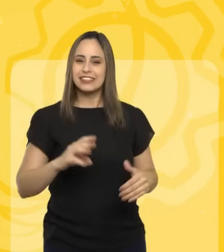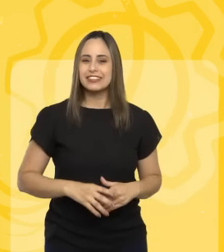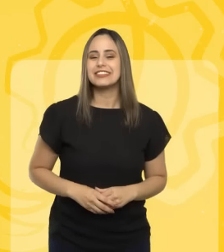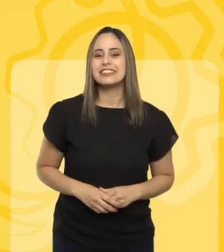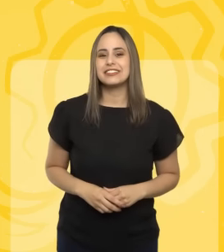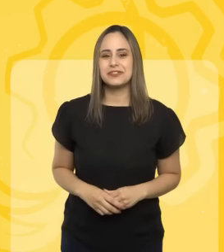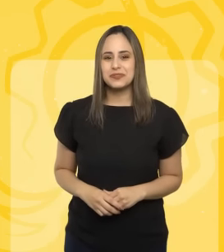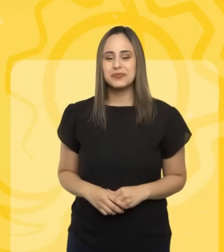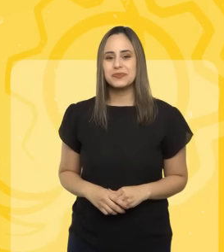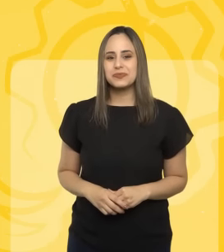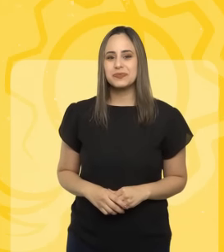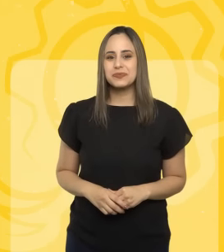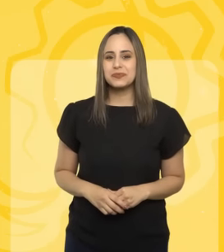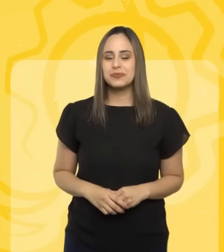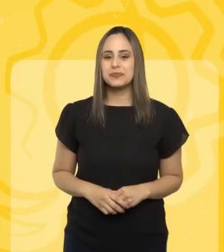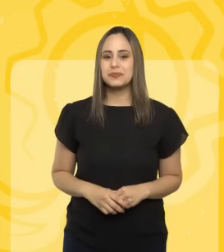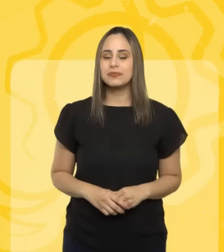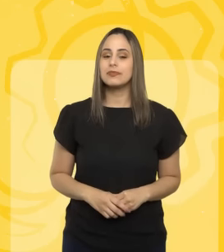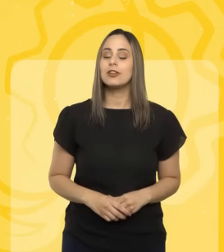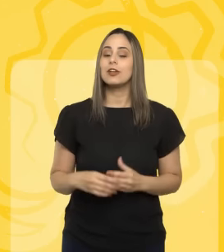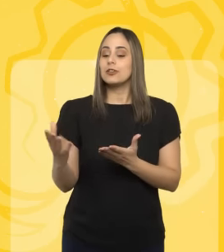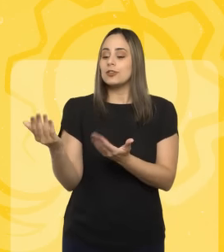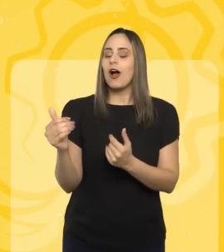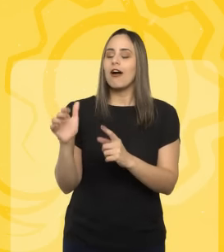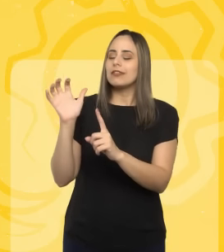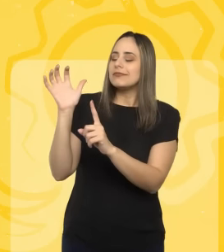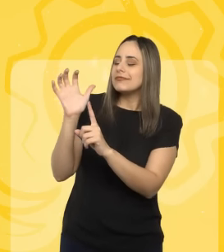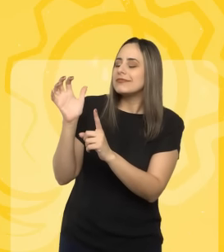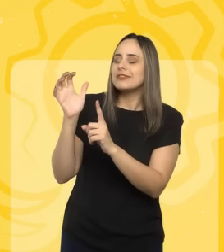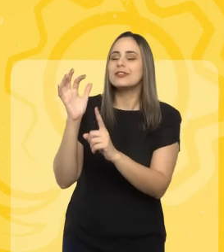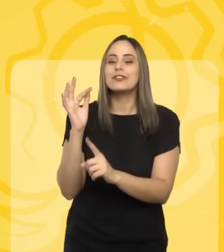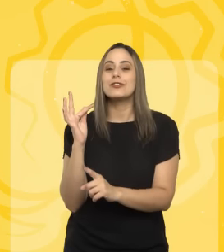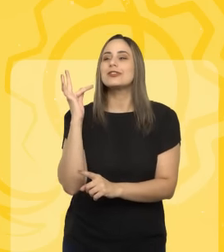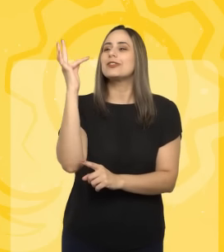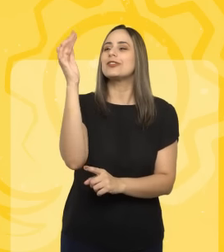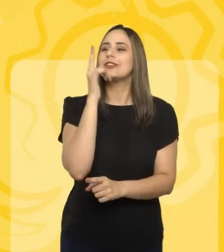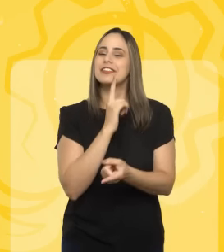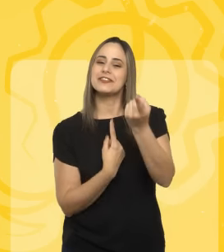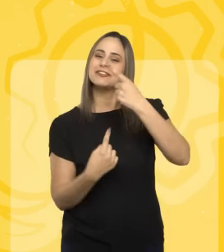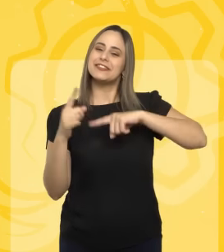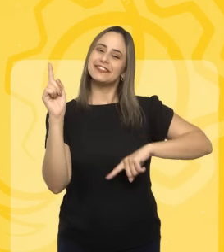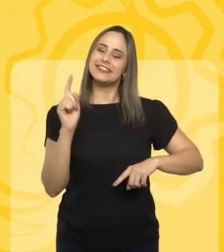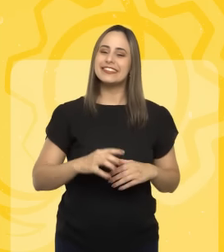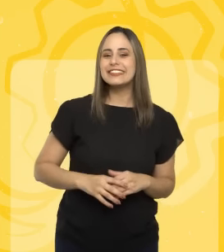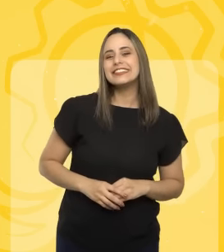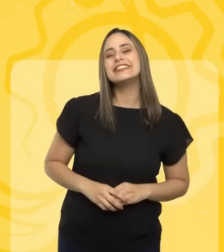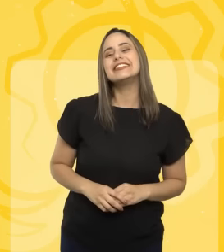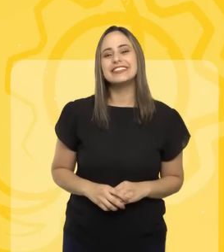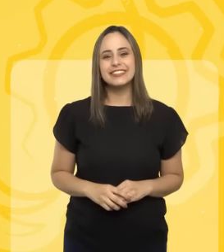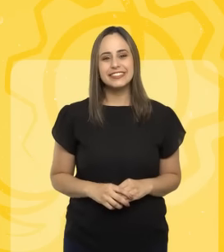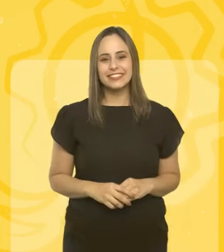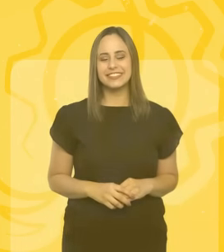www.one.org.br. Inspirando jovens, construindo futuros.